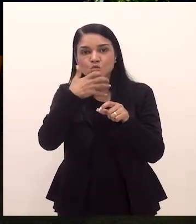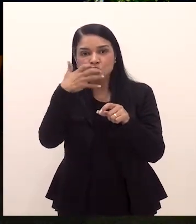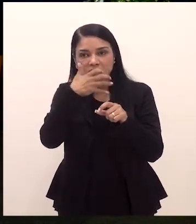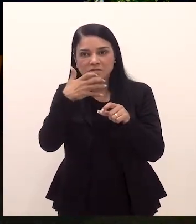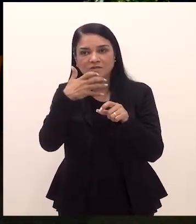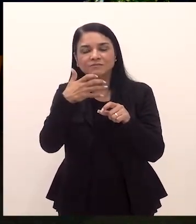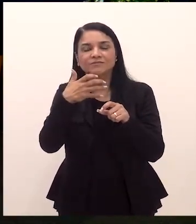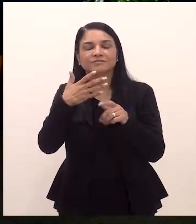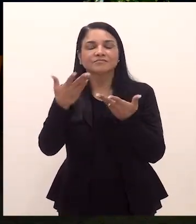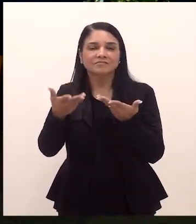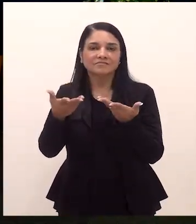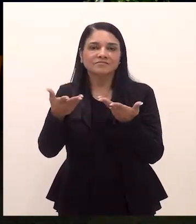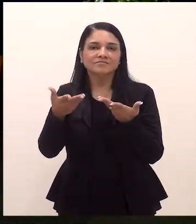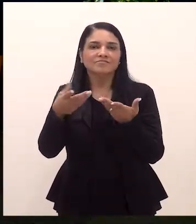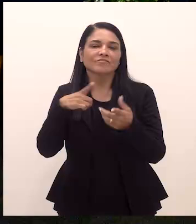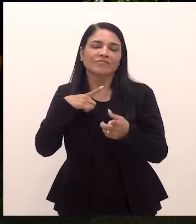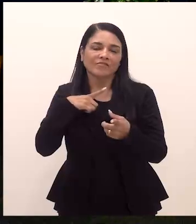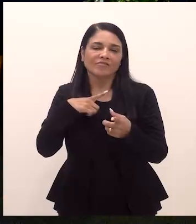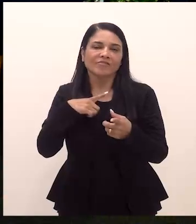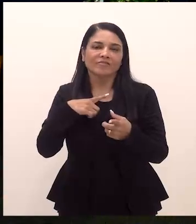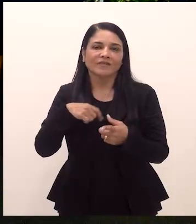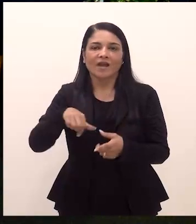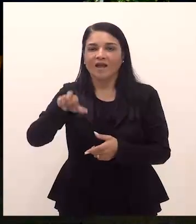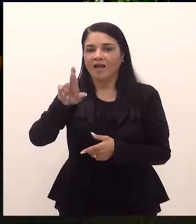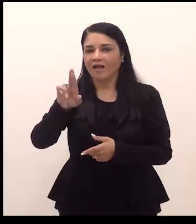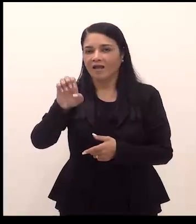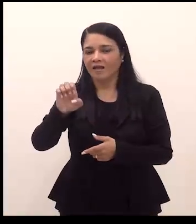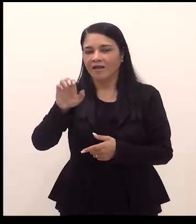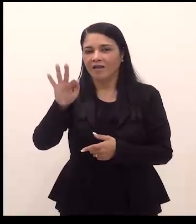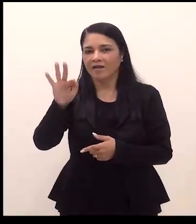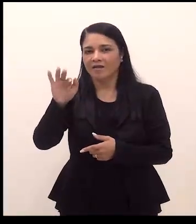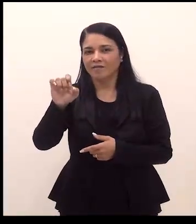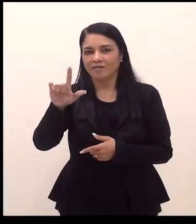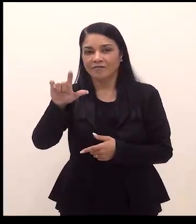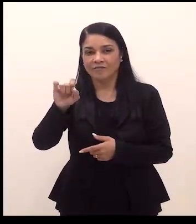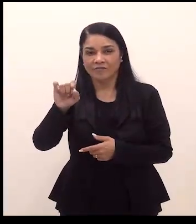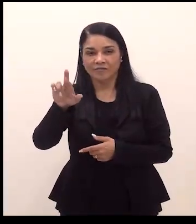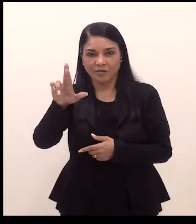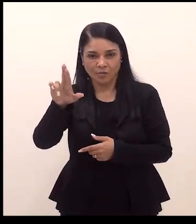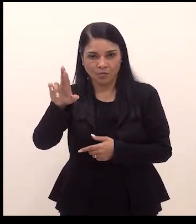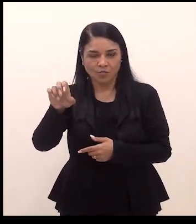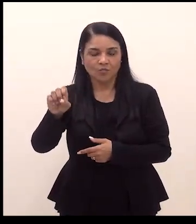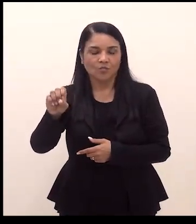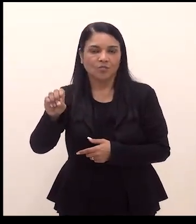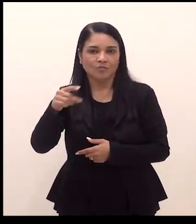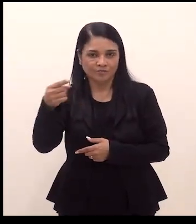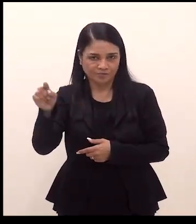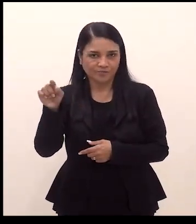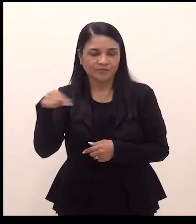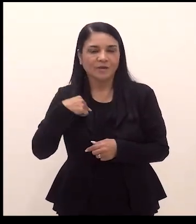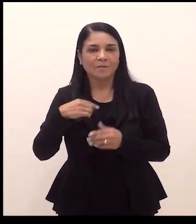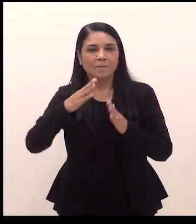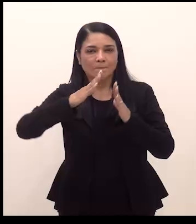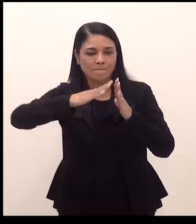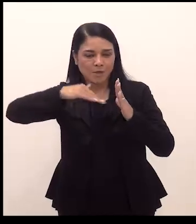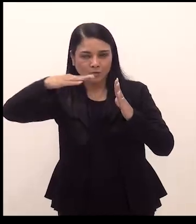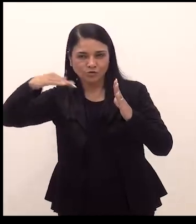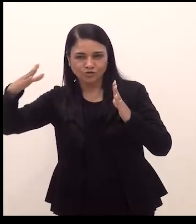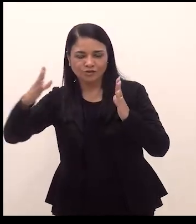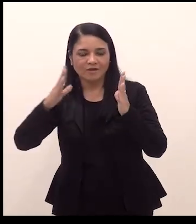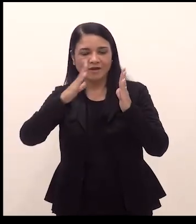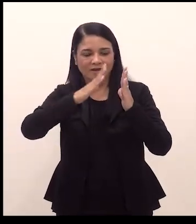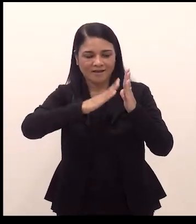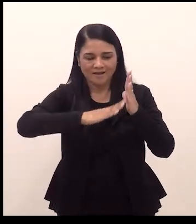vezes. Essa é uma das fórmulas mais antigas da música, né? Então, Acho que mais do que